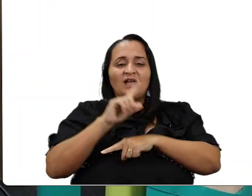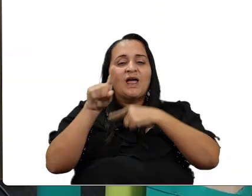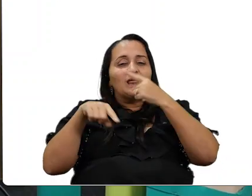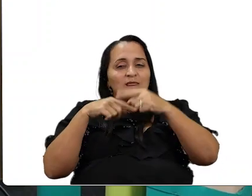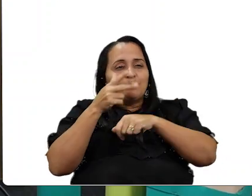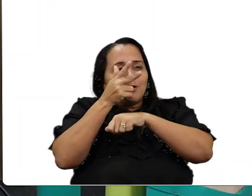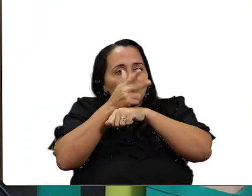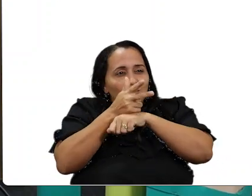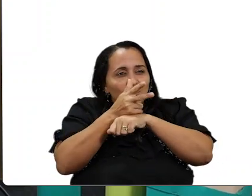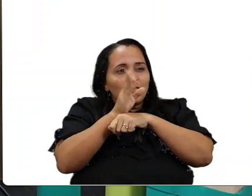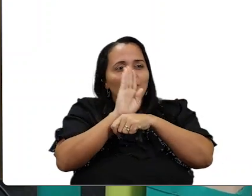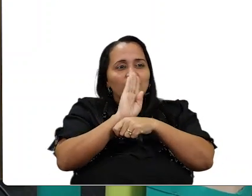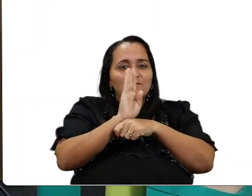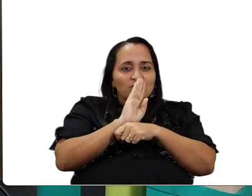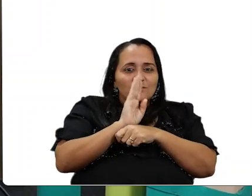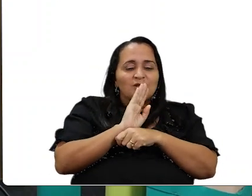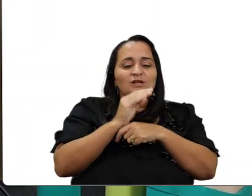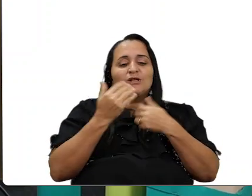gravar um vídeo,